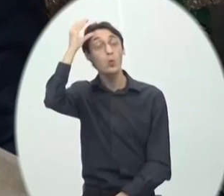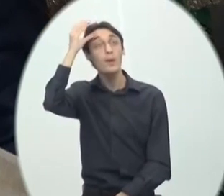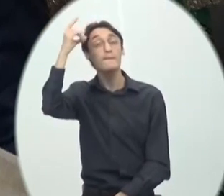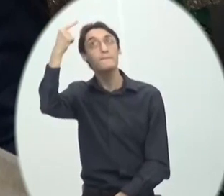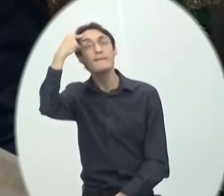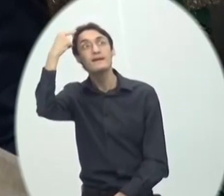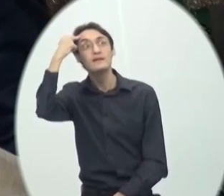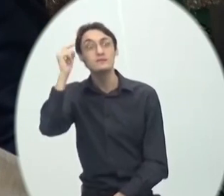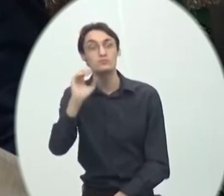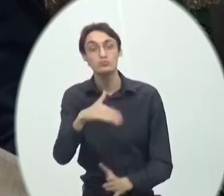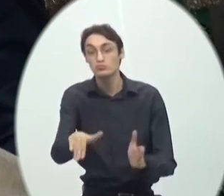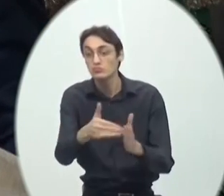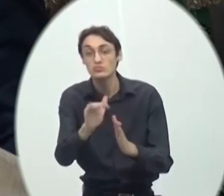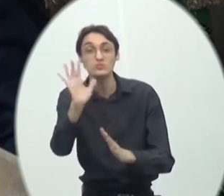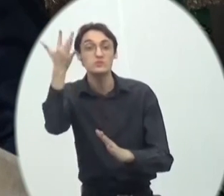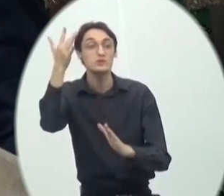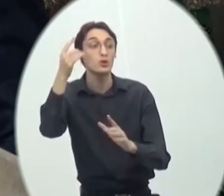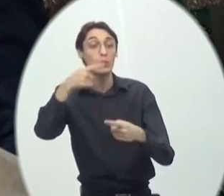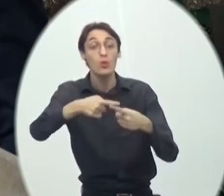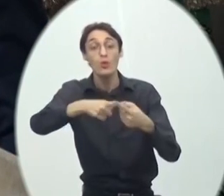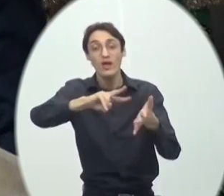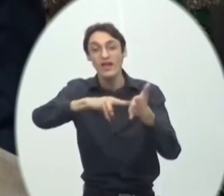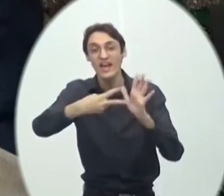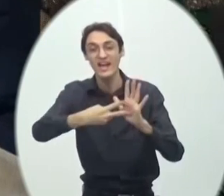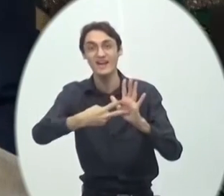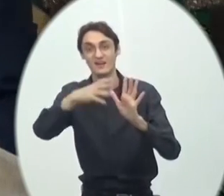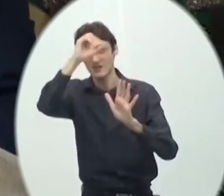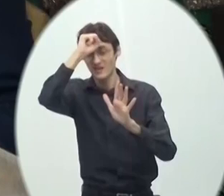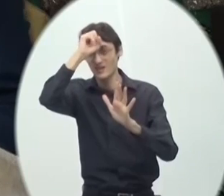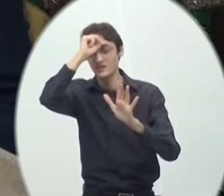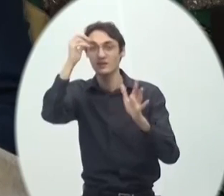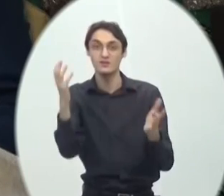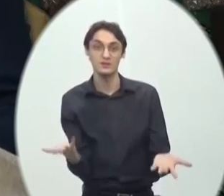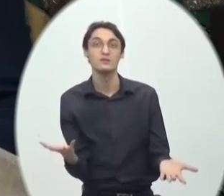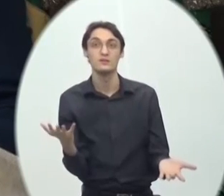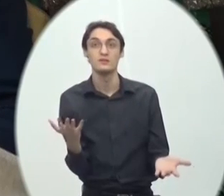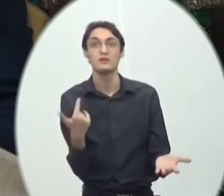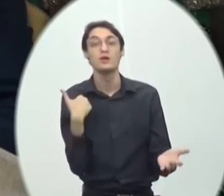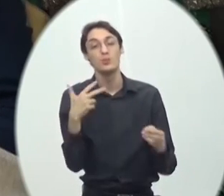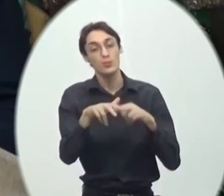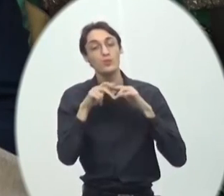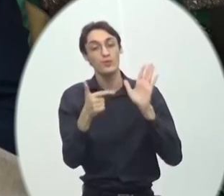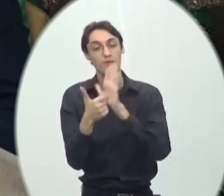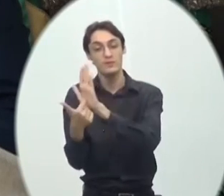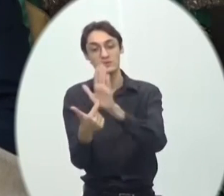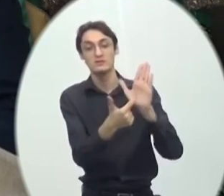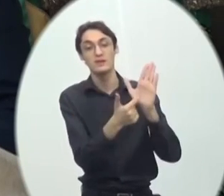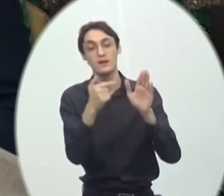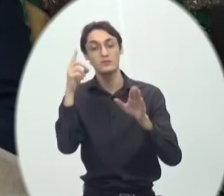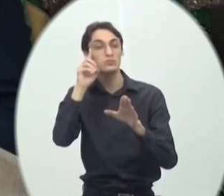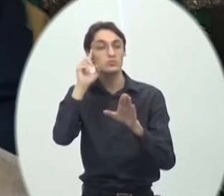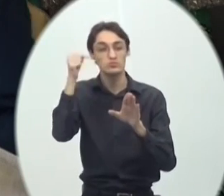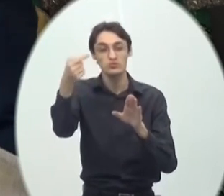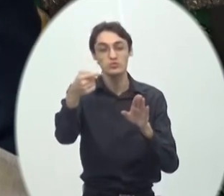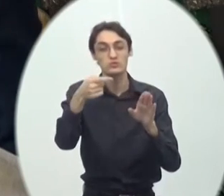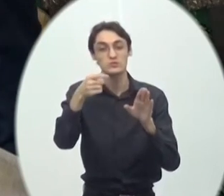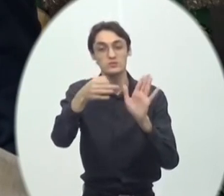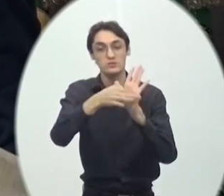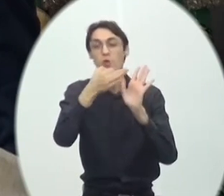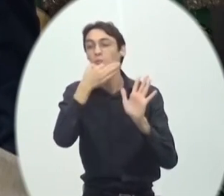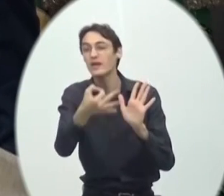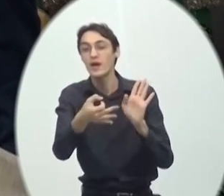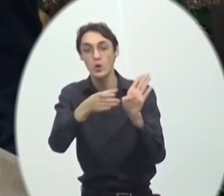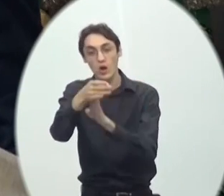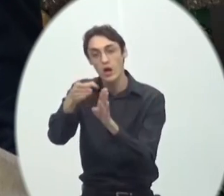tudo que está acontecendo. E vou fazer isso, sim, apresentando algumas situações nos próximos dias, porque eu acho